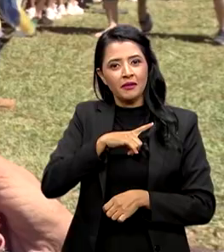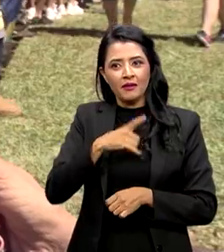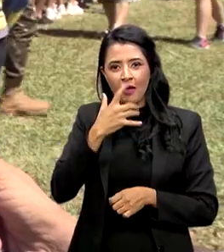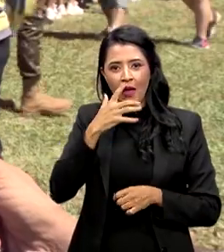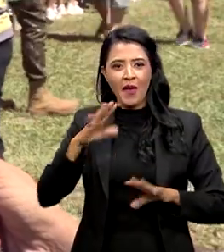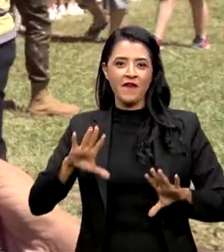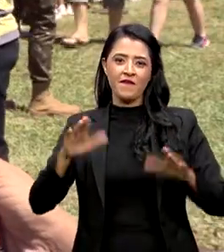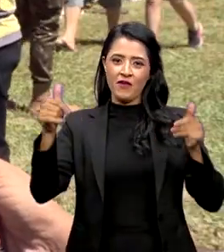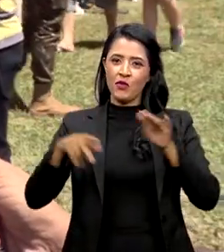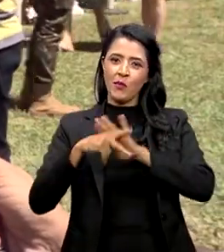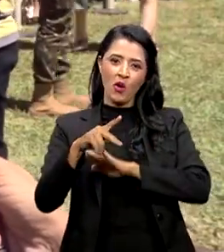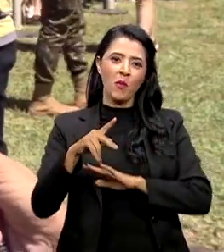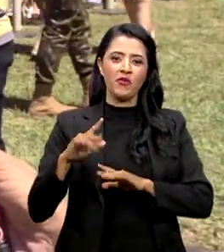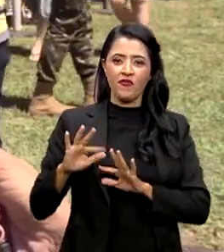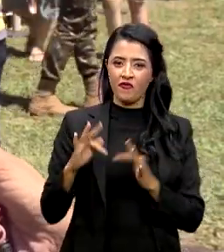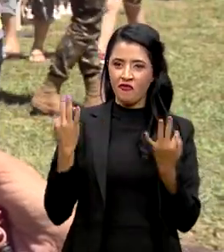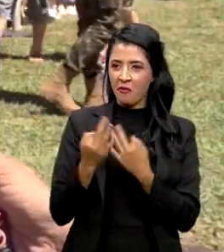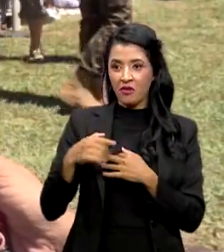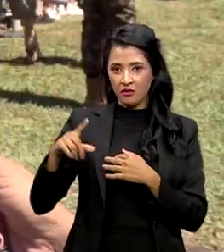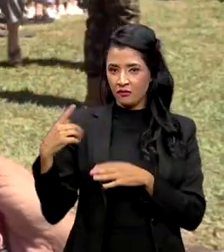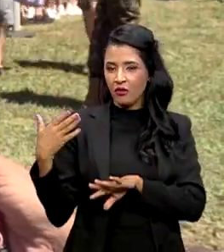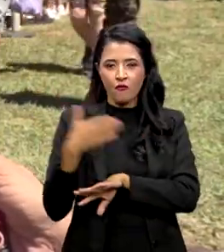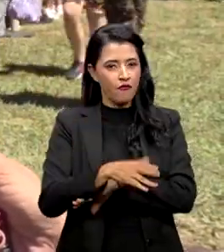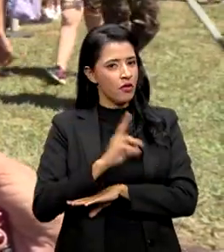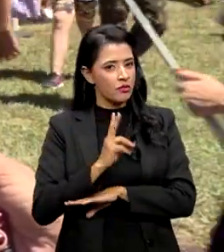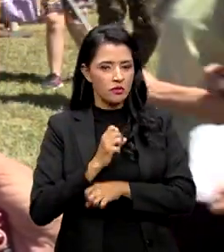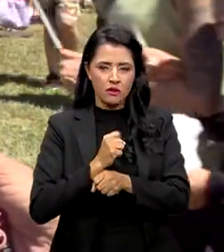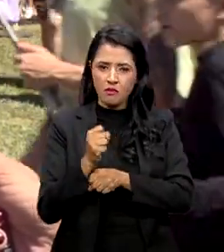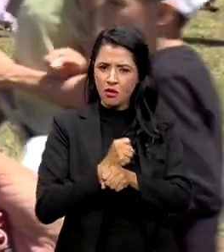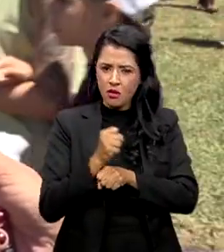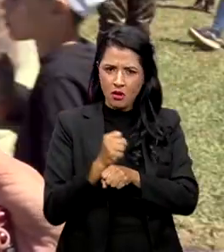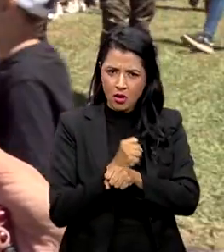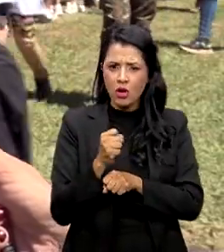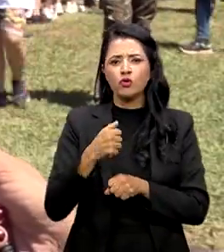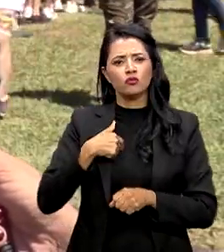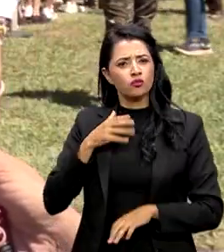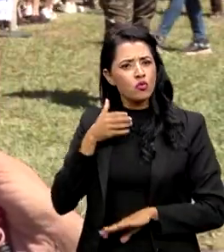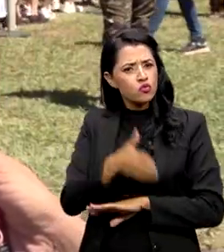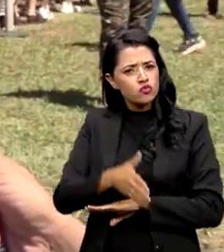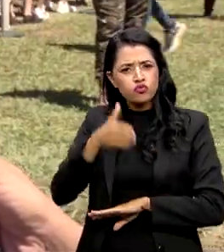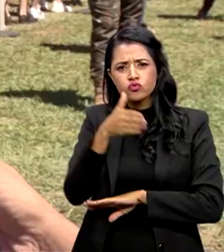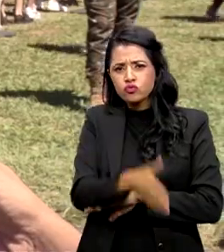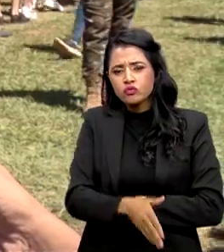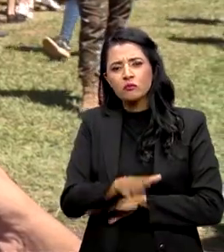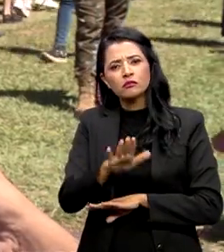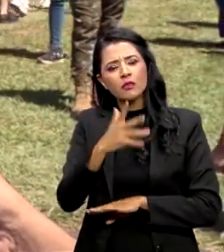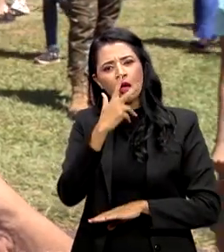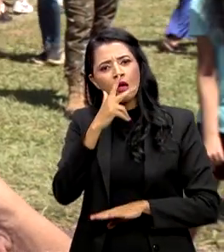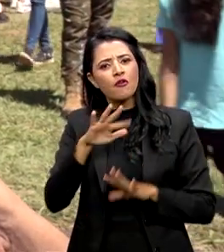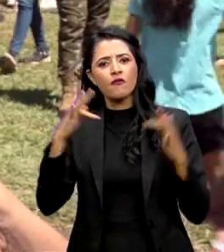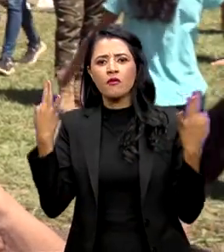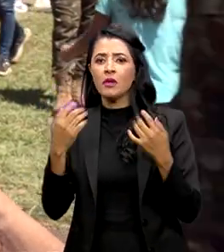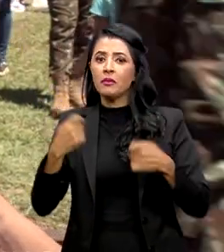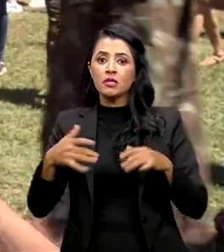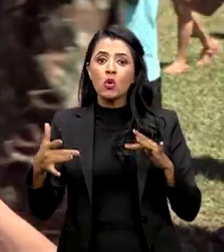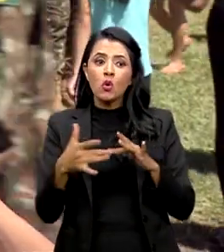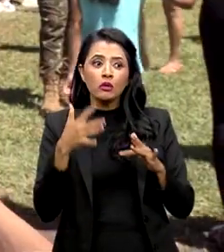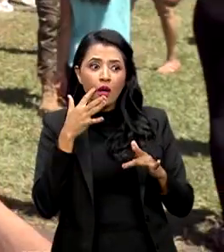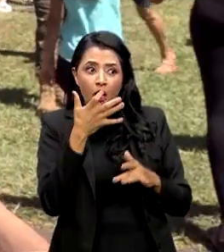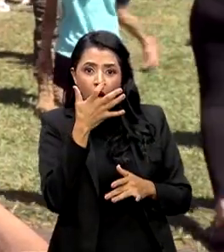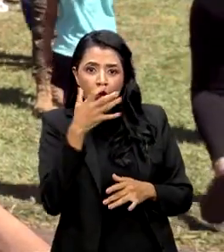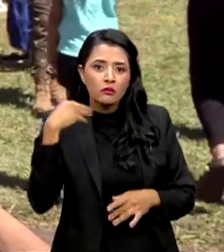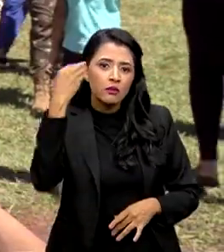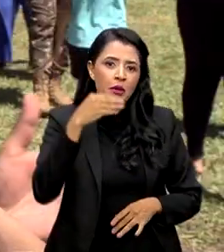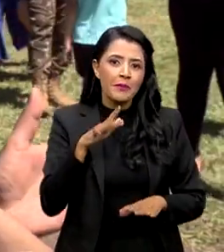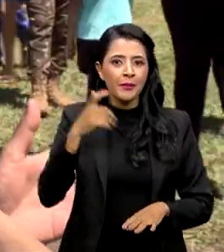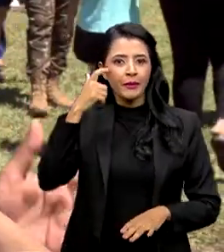de família. Ninguém vai, eu venho todos os anos, há muitos anos. E eu acho que a família tem que ter contato com isso. Não é só